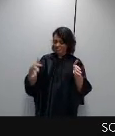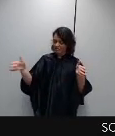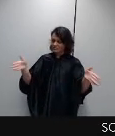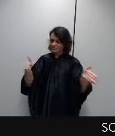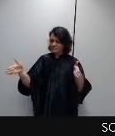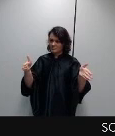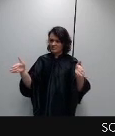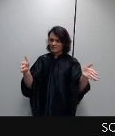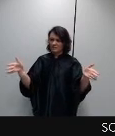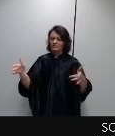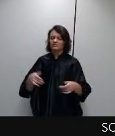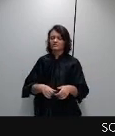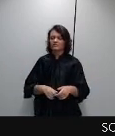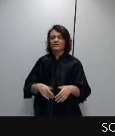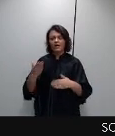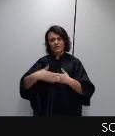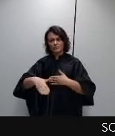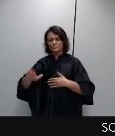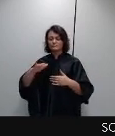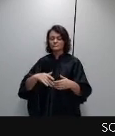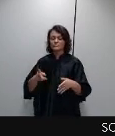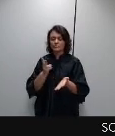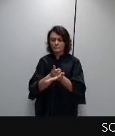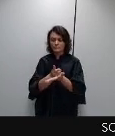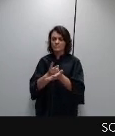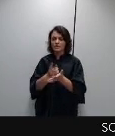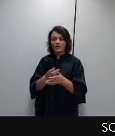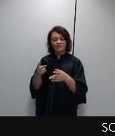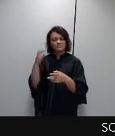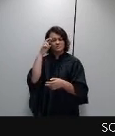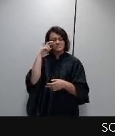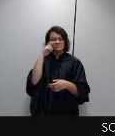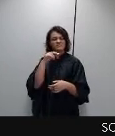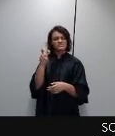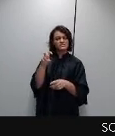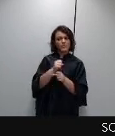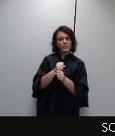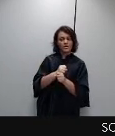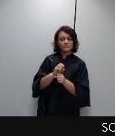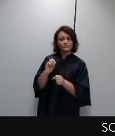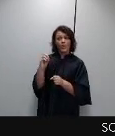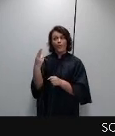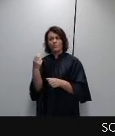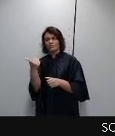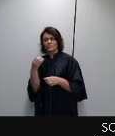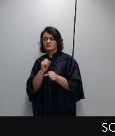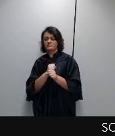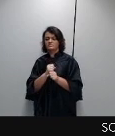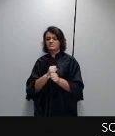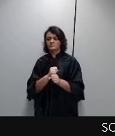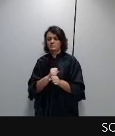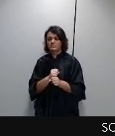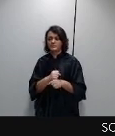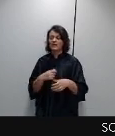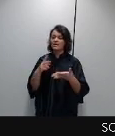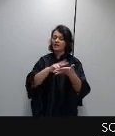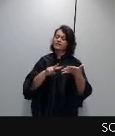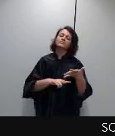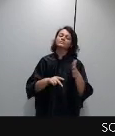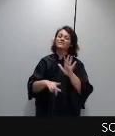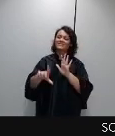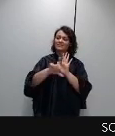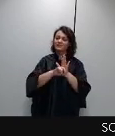ficaria continuando ficaria sendo observado para as cinco anos onde dez anos pela leitura que fiz da Lei